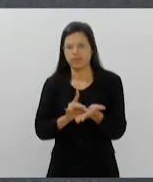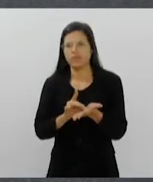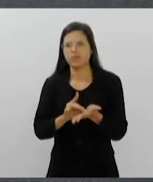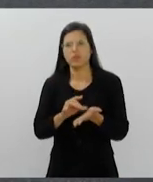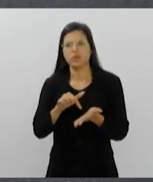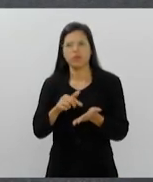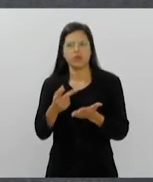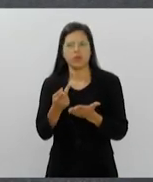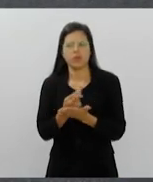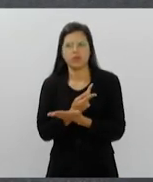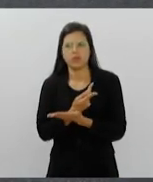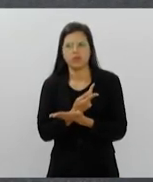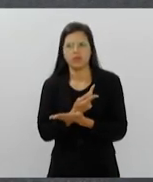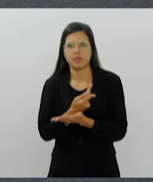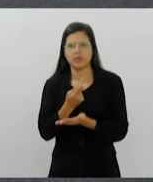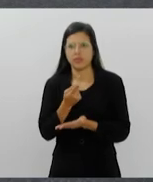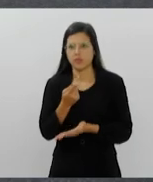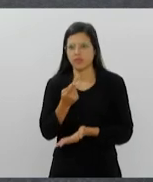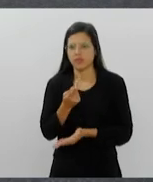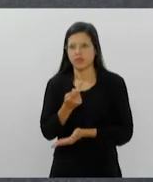o ocorrido na